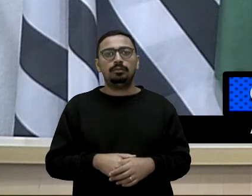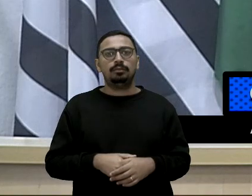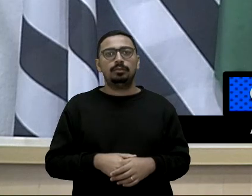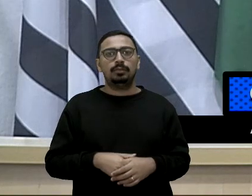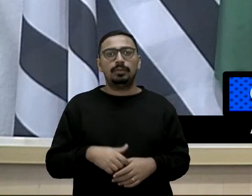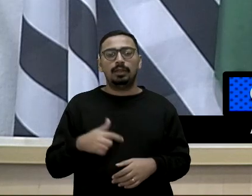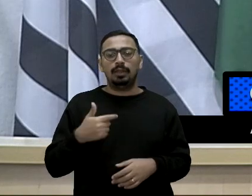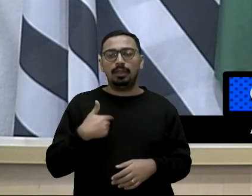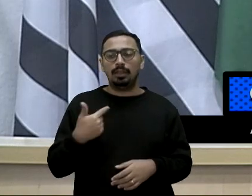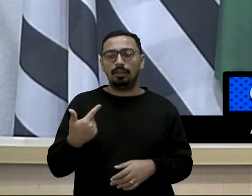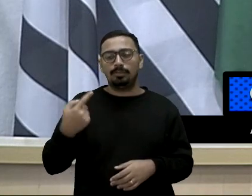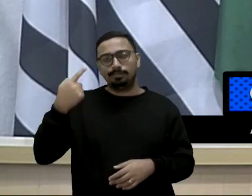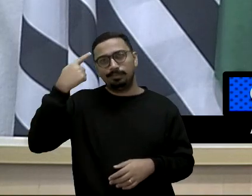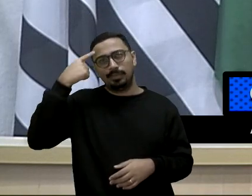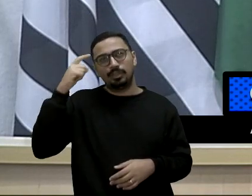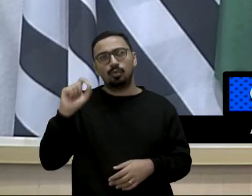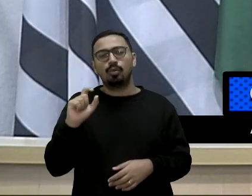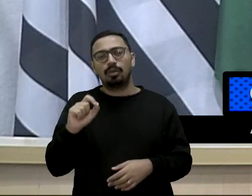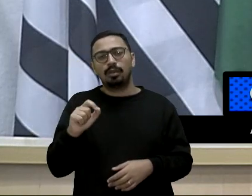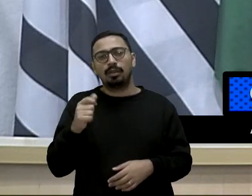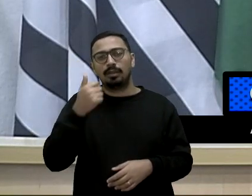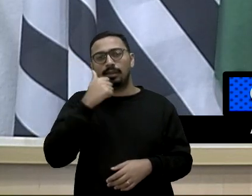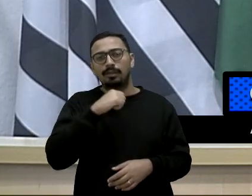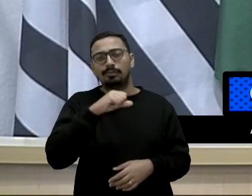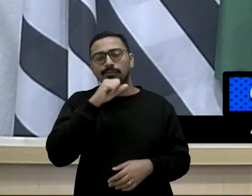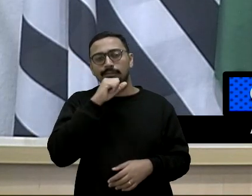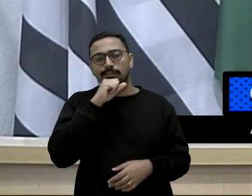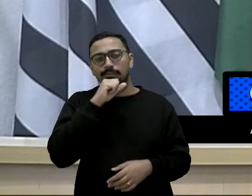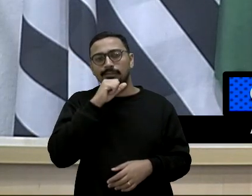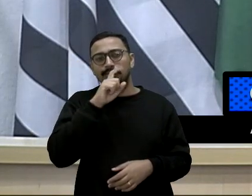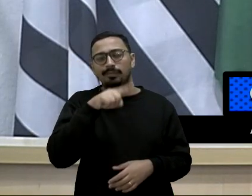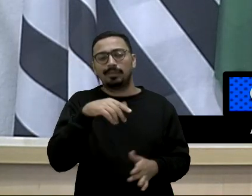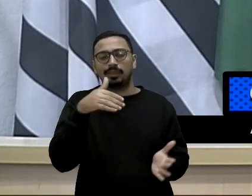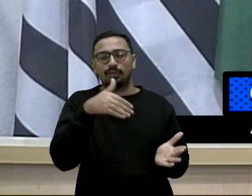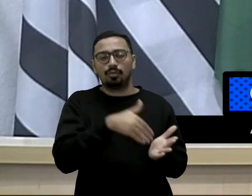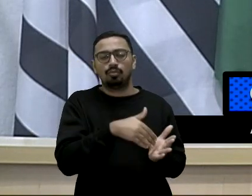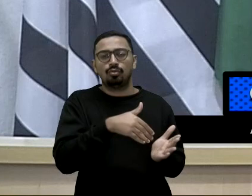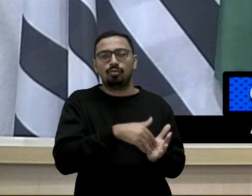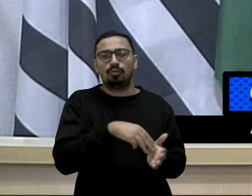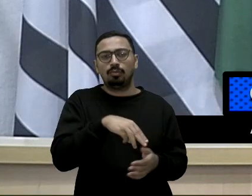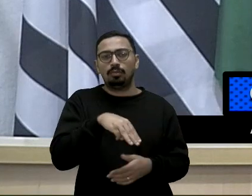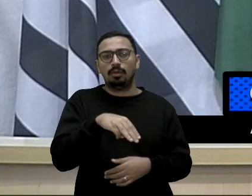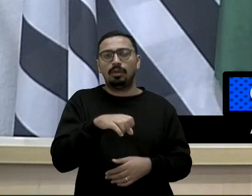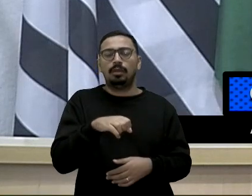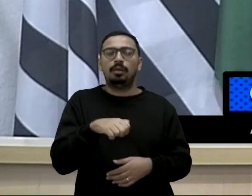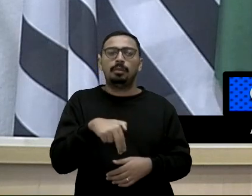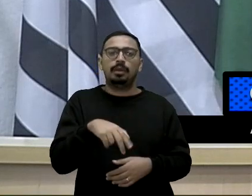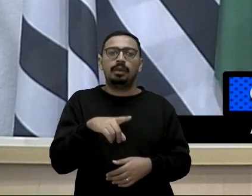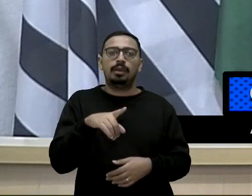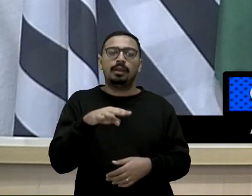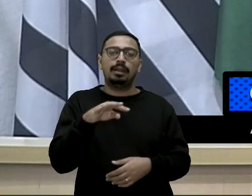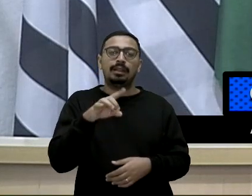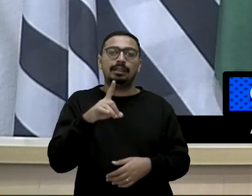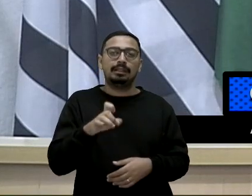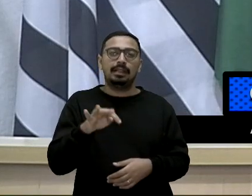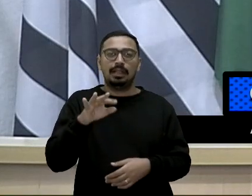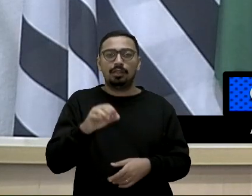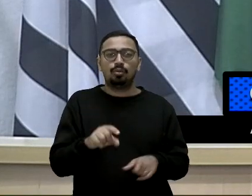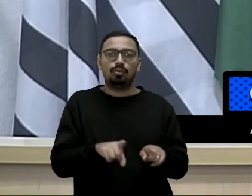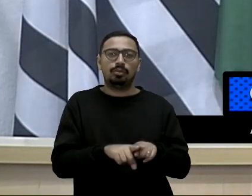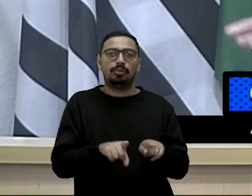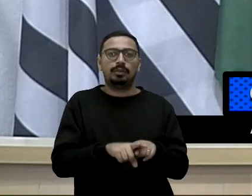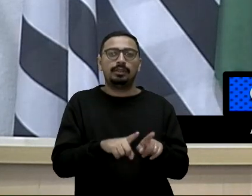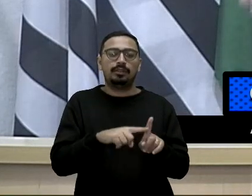despertou a virada de chave para a questão da maternidade no último mandato foi o relato de uma mãe, estava gestante, eu